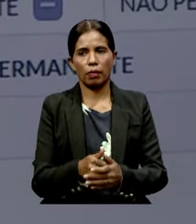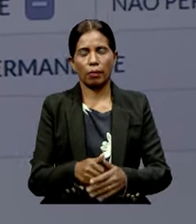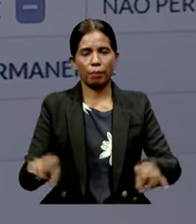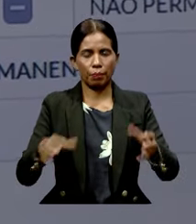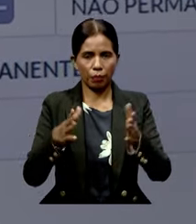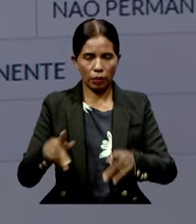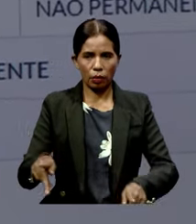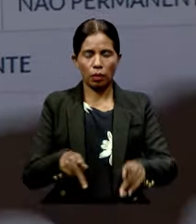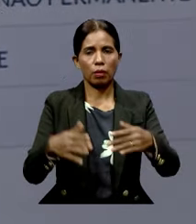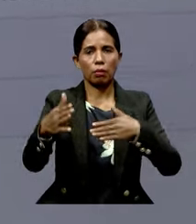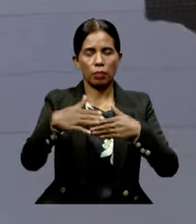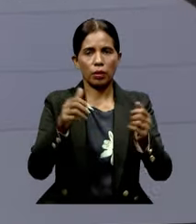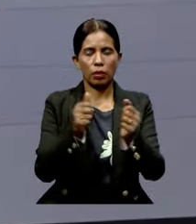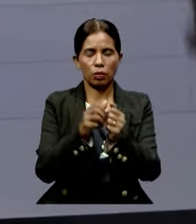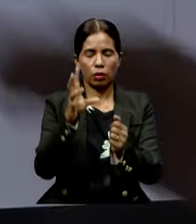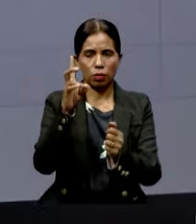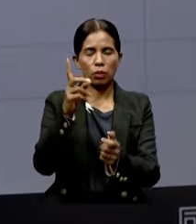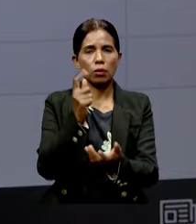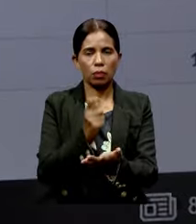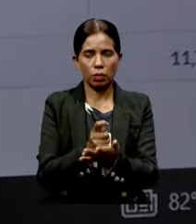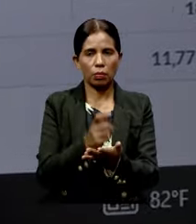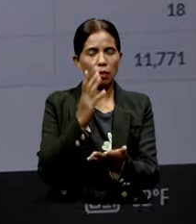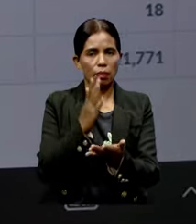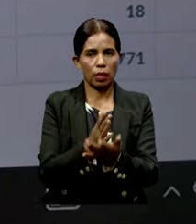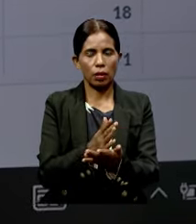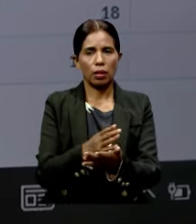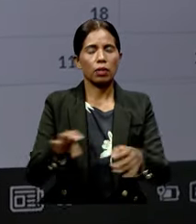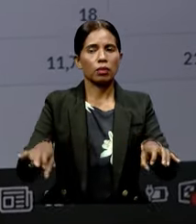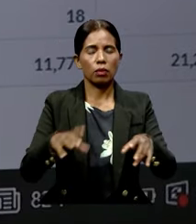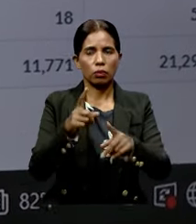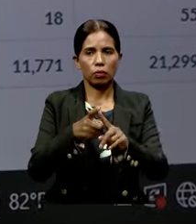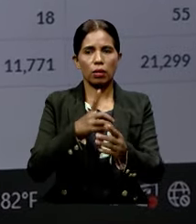funcionário público basic reunito, mak termina contrato ya fulan dezembro